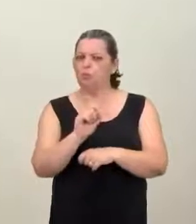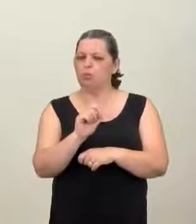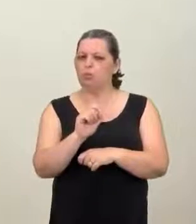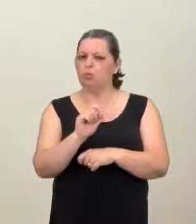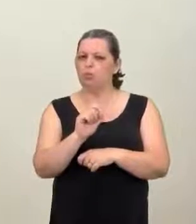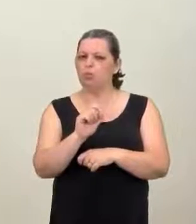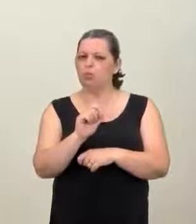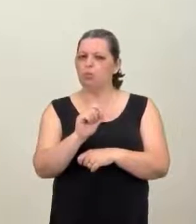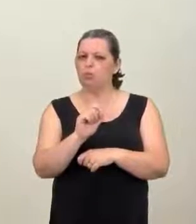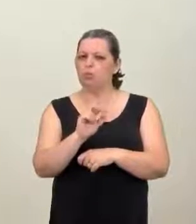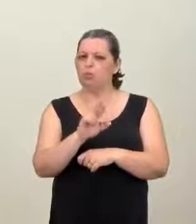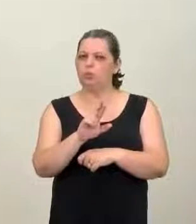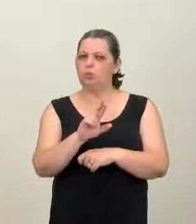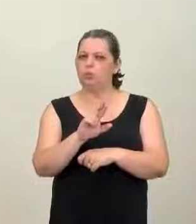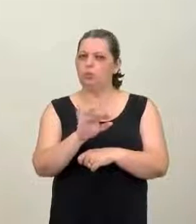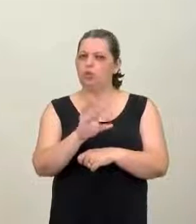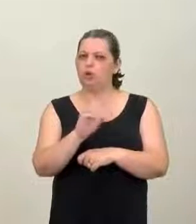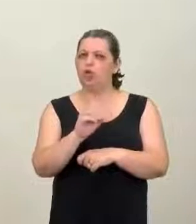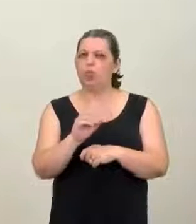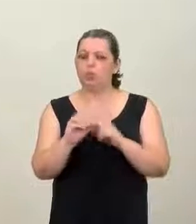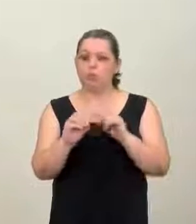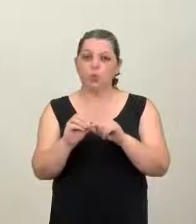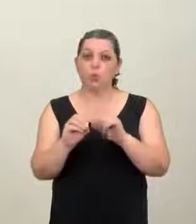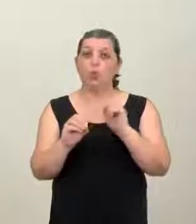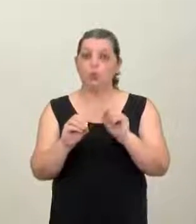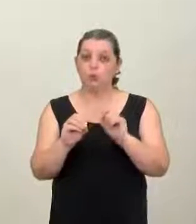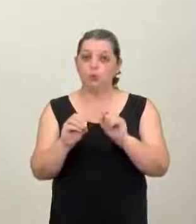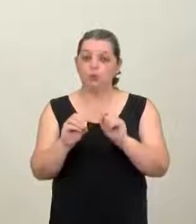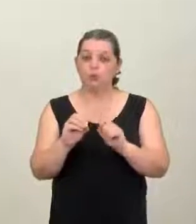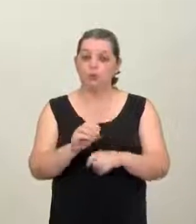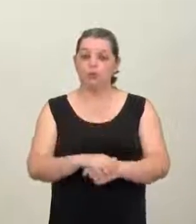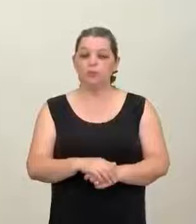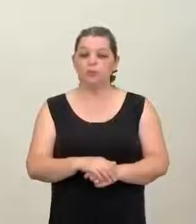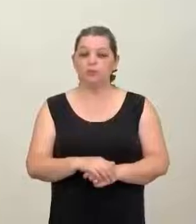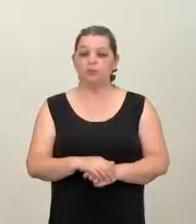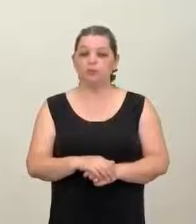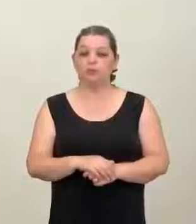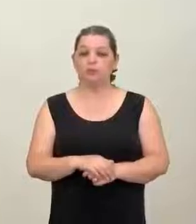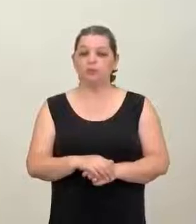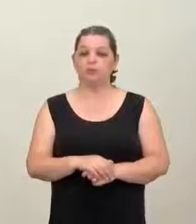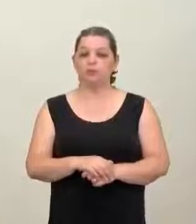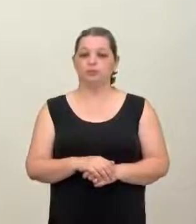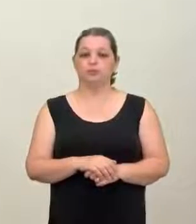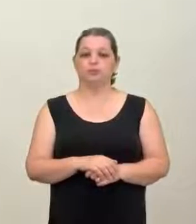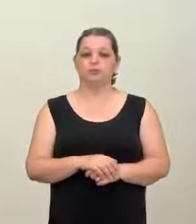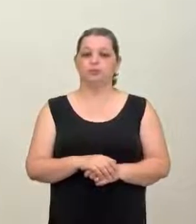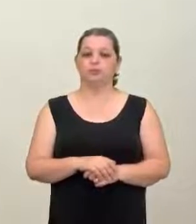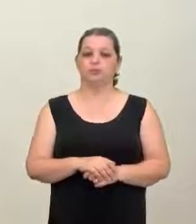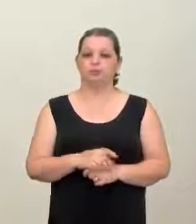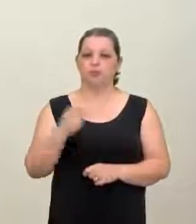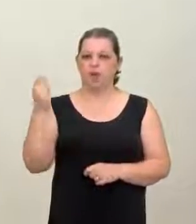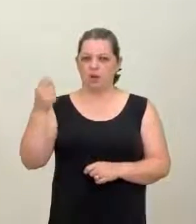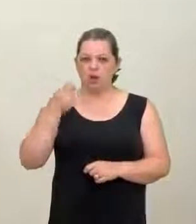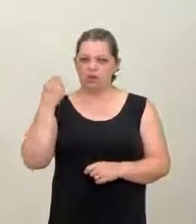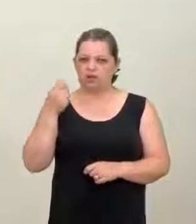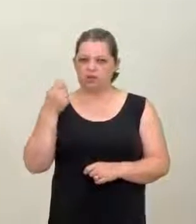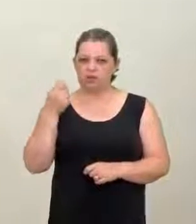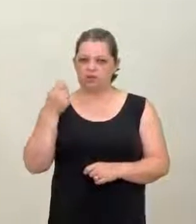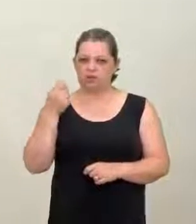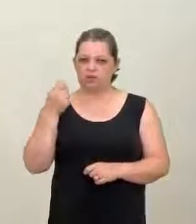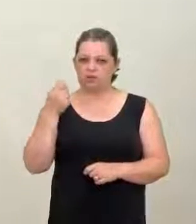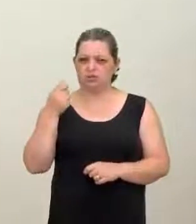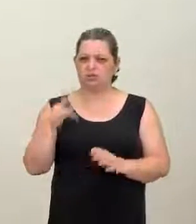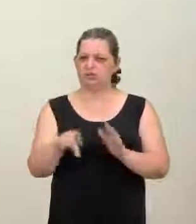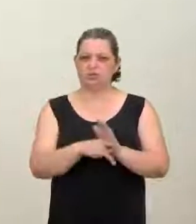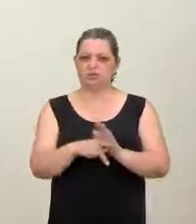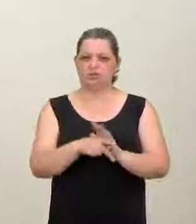Rio de Chegando. Piracicaba. Não é, Quase. né? Rio... No Rio Grande do Sul. Não. No Rio Tietê, Opa, isso.